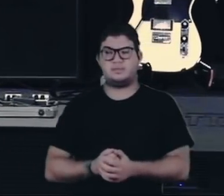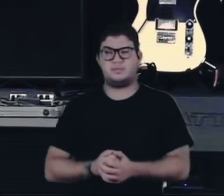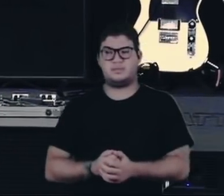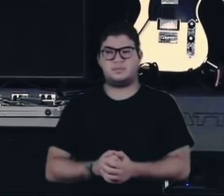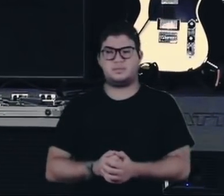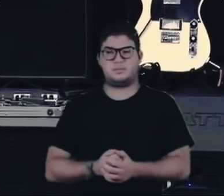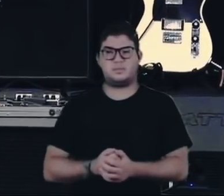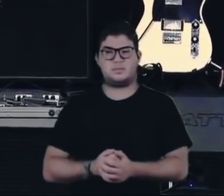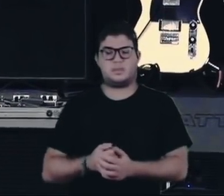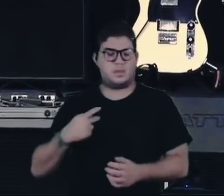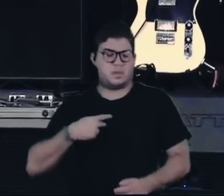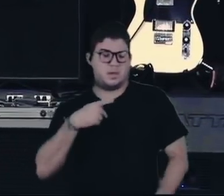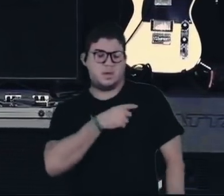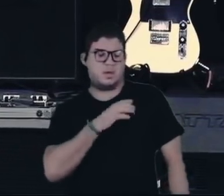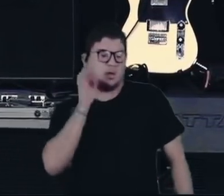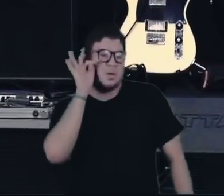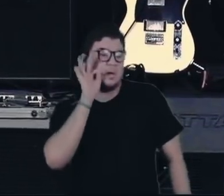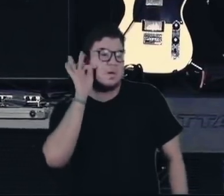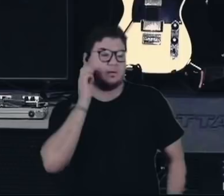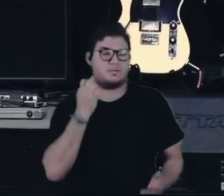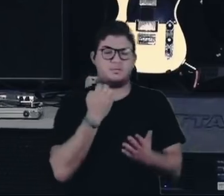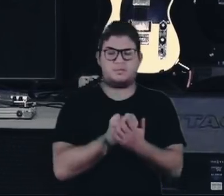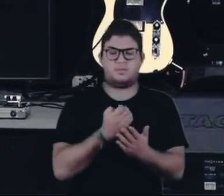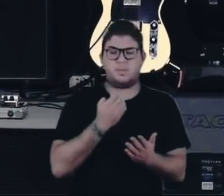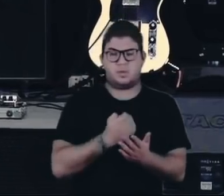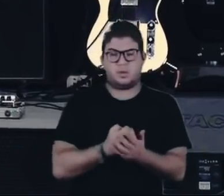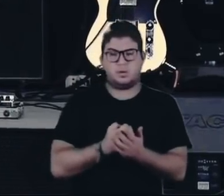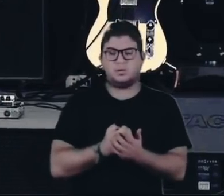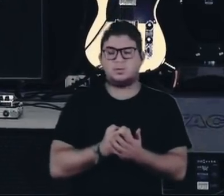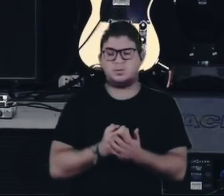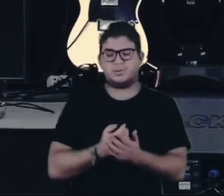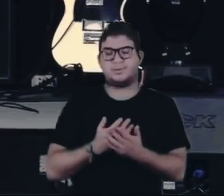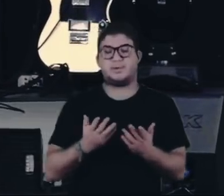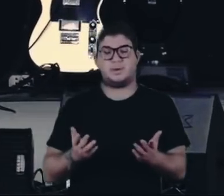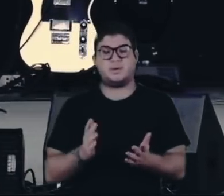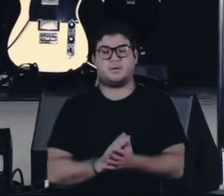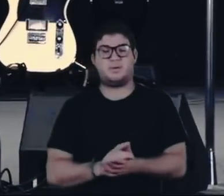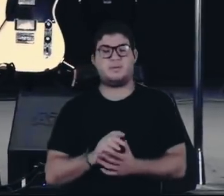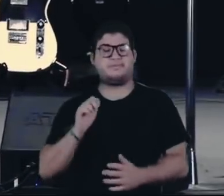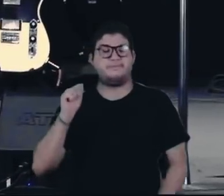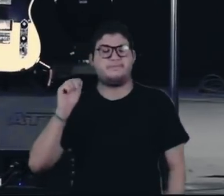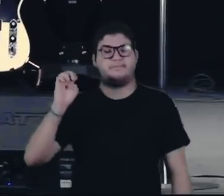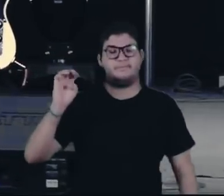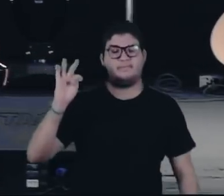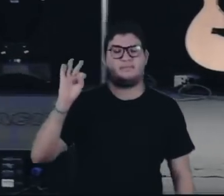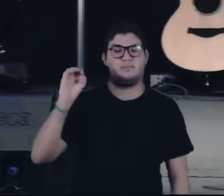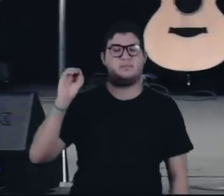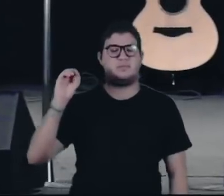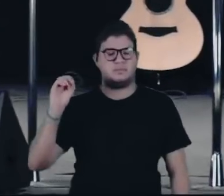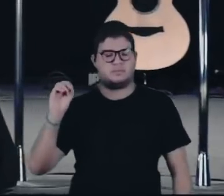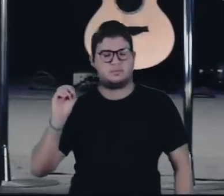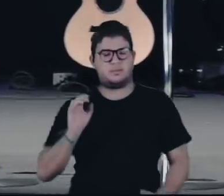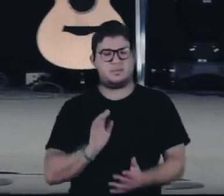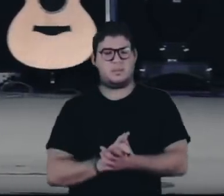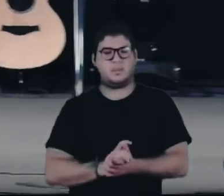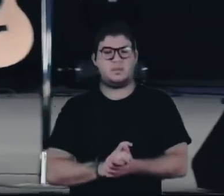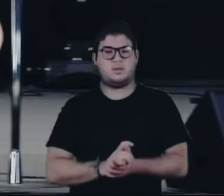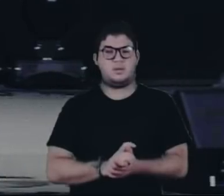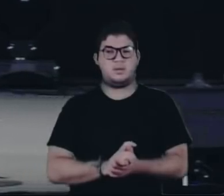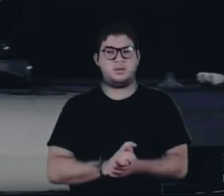Thalita estudava na Federal, na ESO, onde